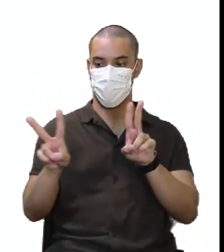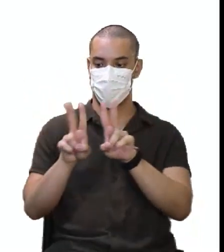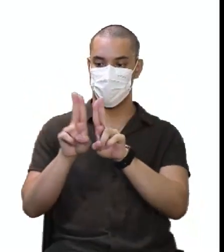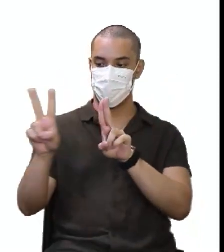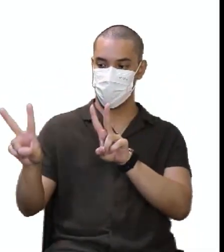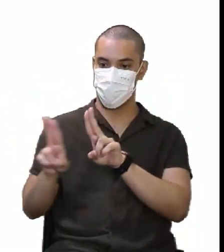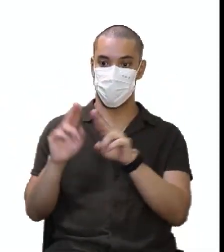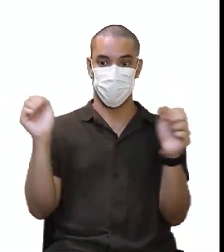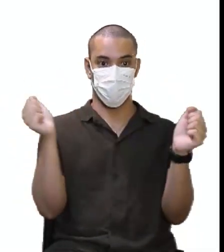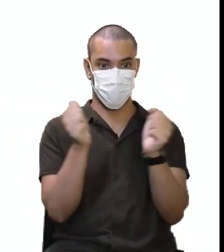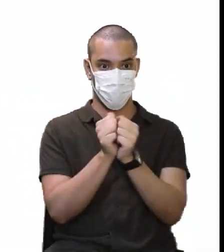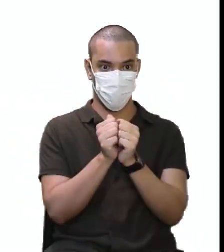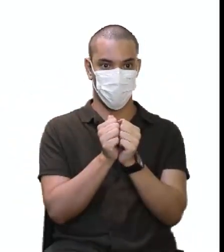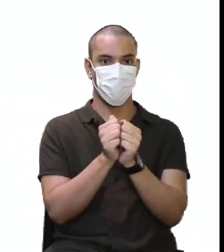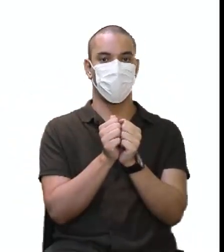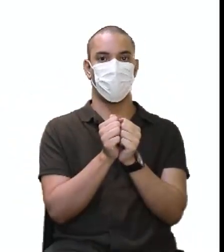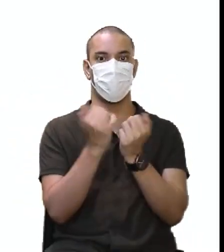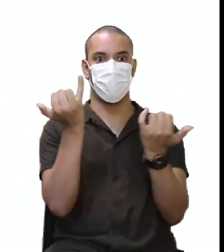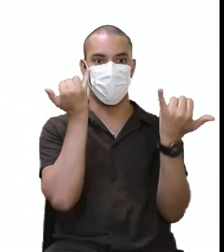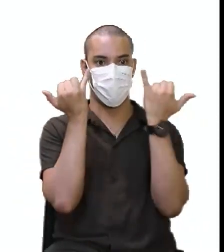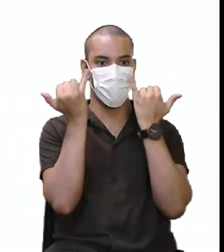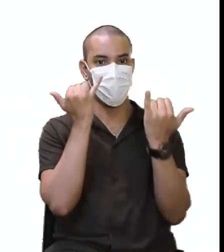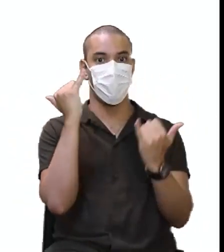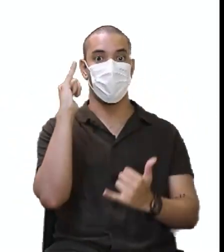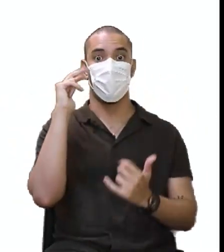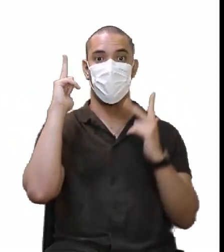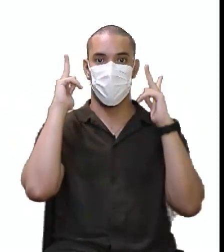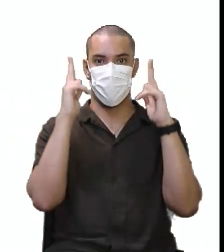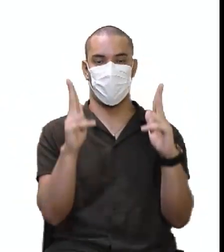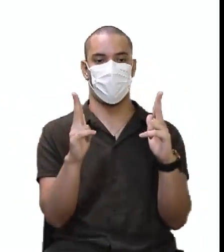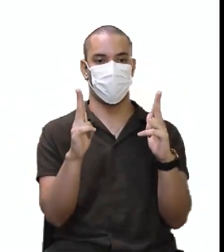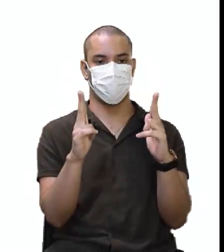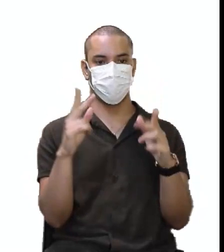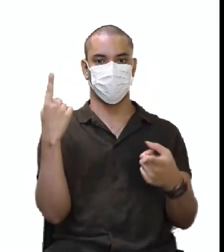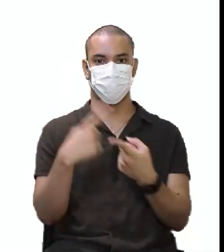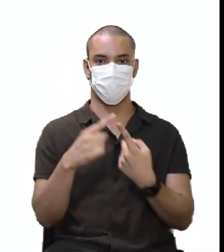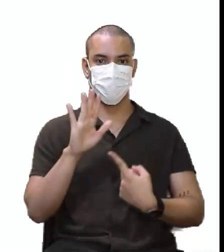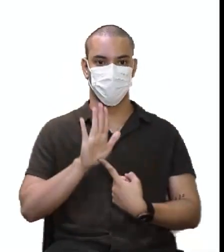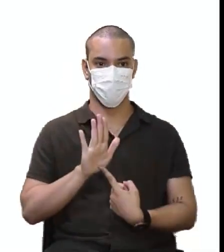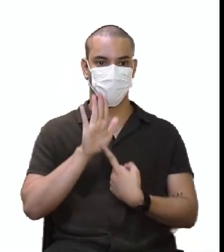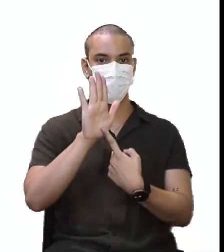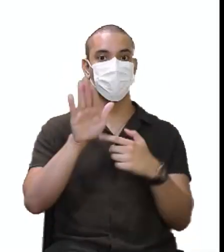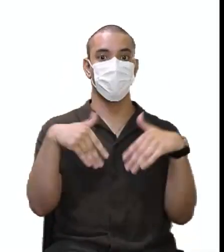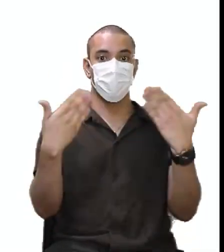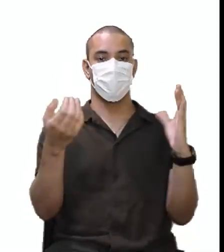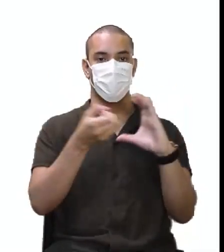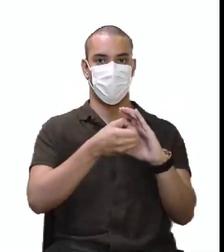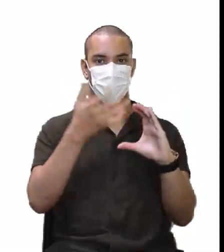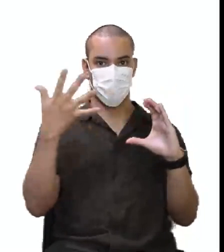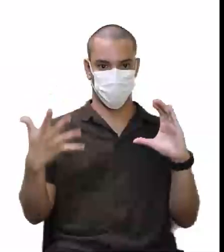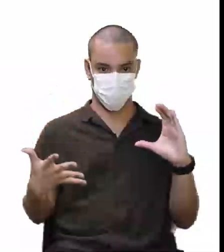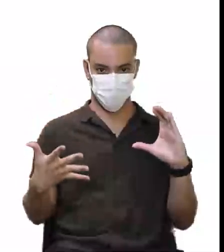desses genes, dessas informações que são iguais, tá? Para determinar uma característica. Então, olha lá na